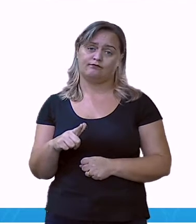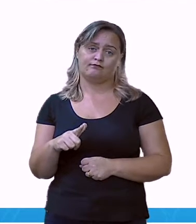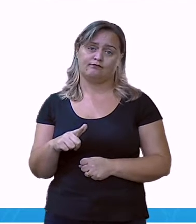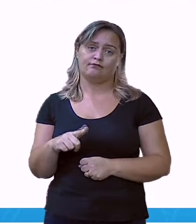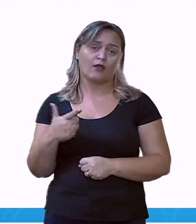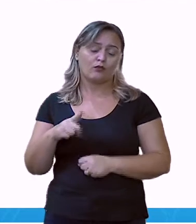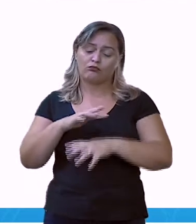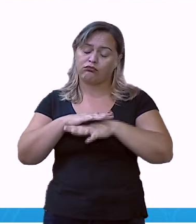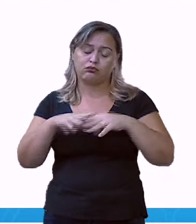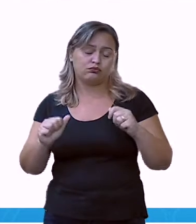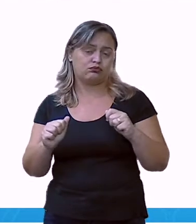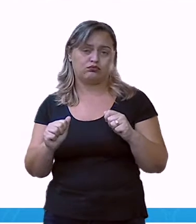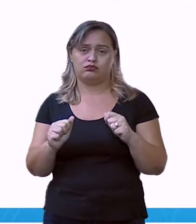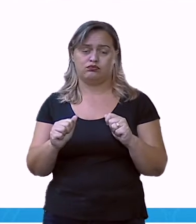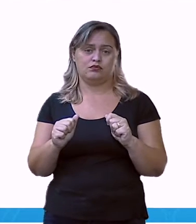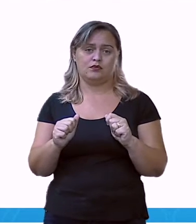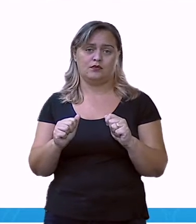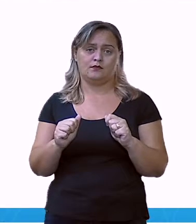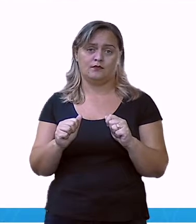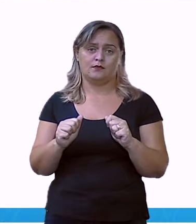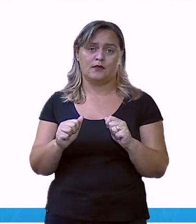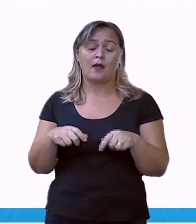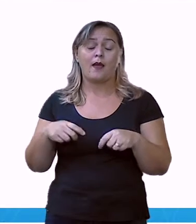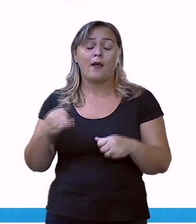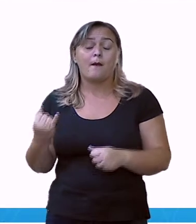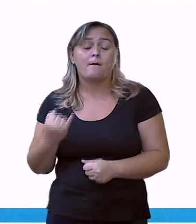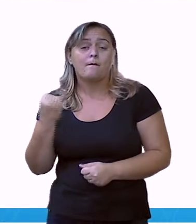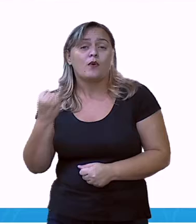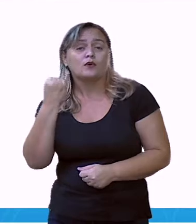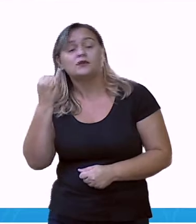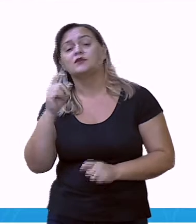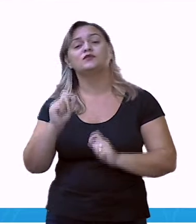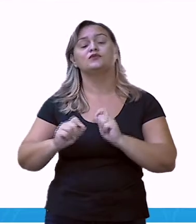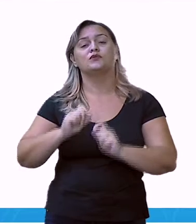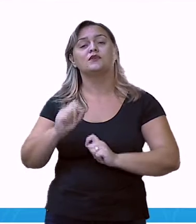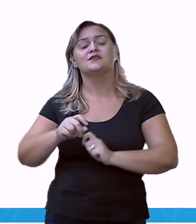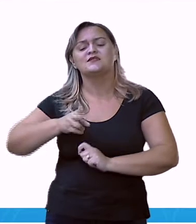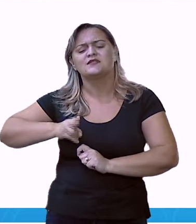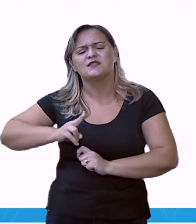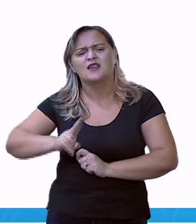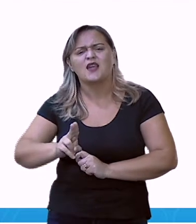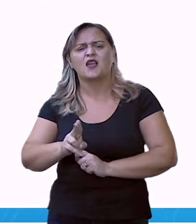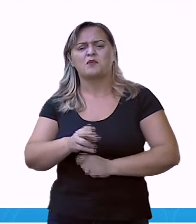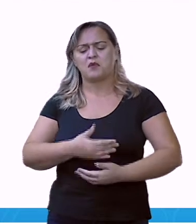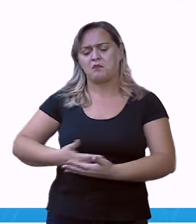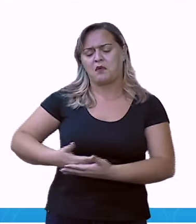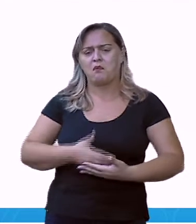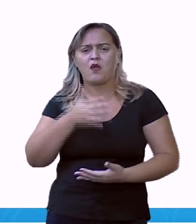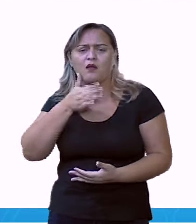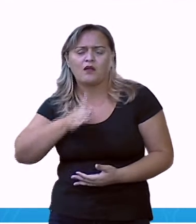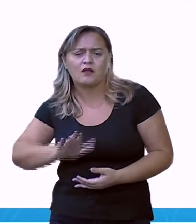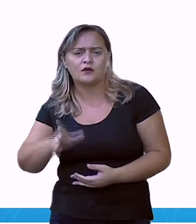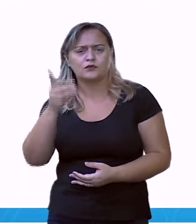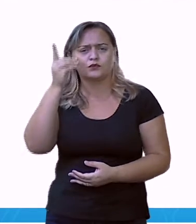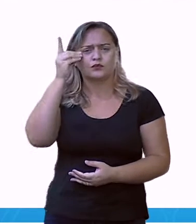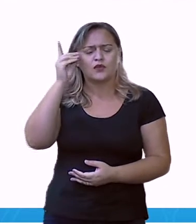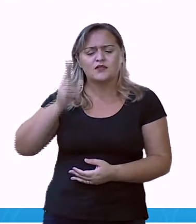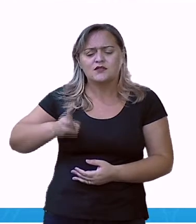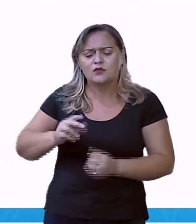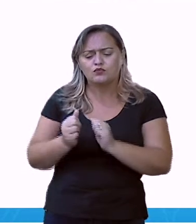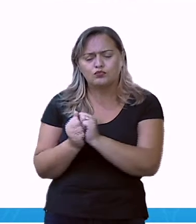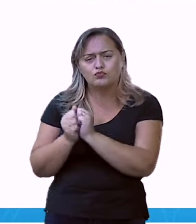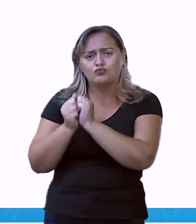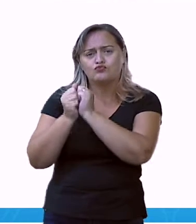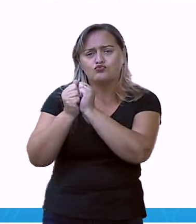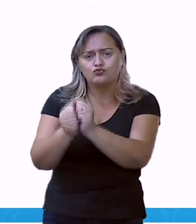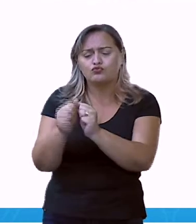síndrome. É essencial que os bebês e as crianças com síndrome de Down sejam acompanhadas desde cedo, com muitos exames, para diagnosticar